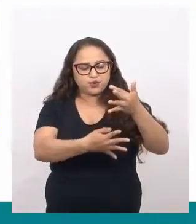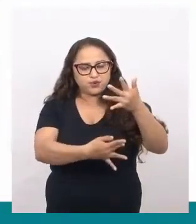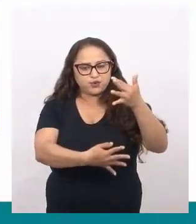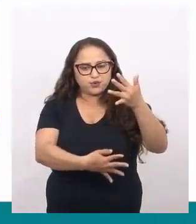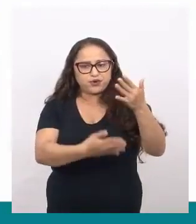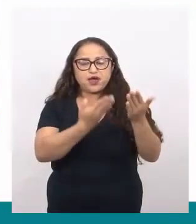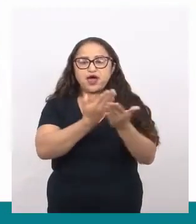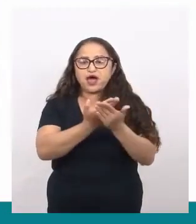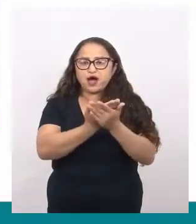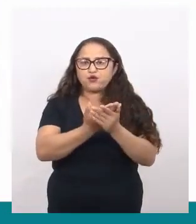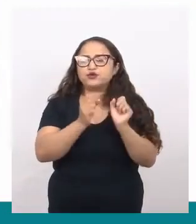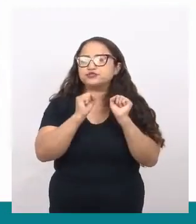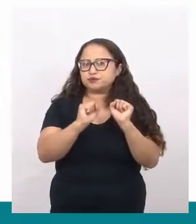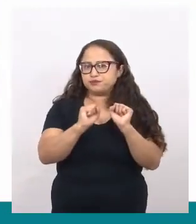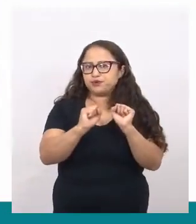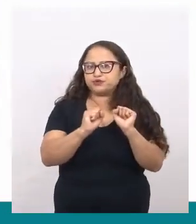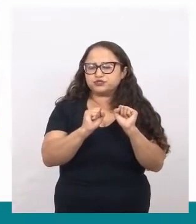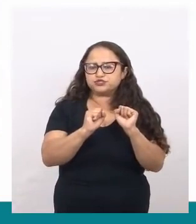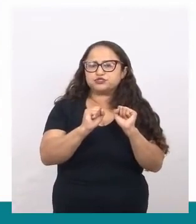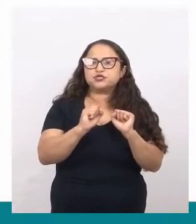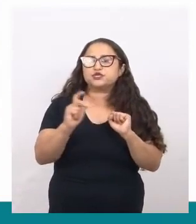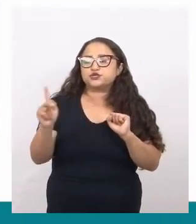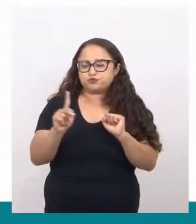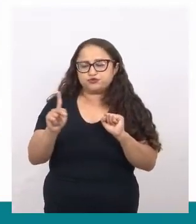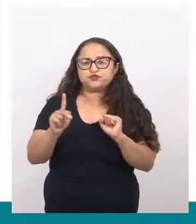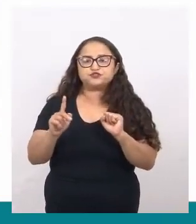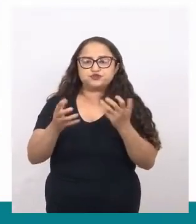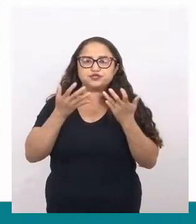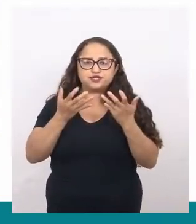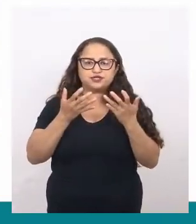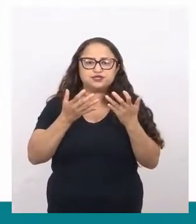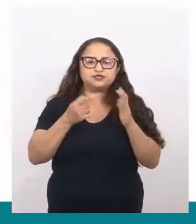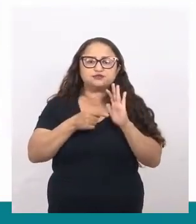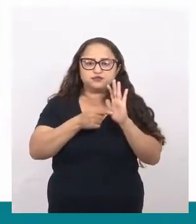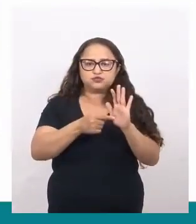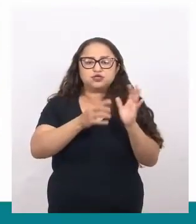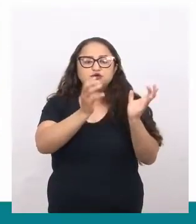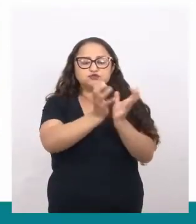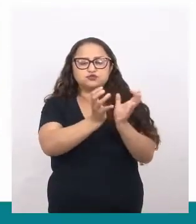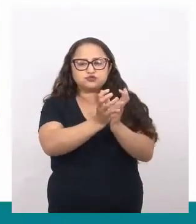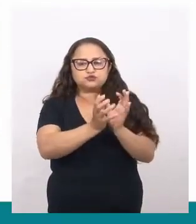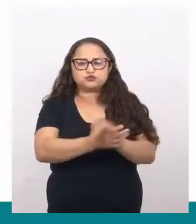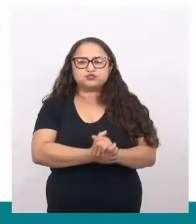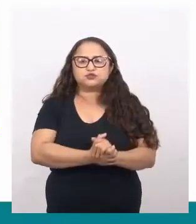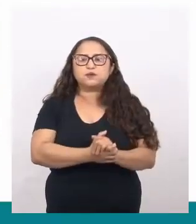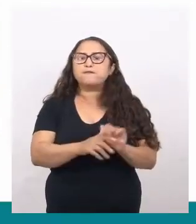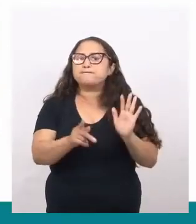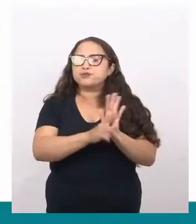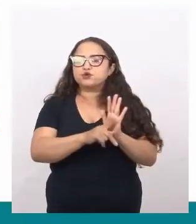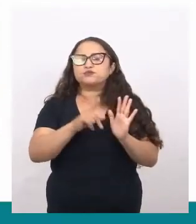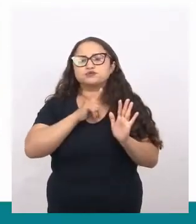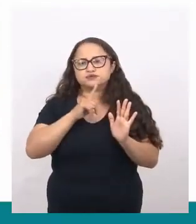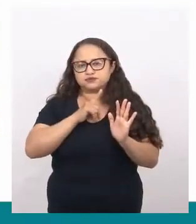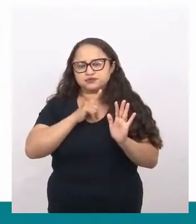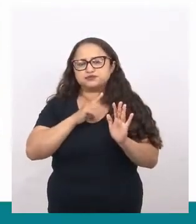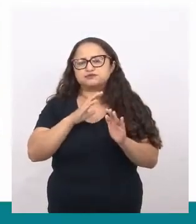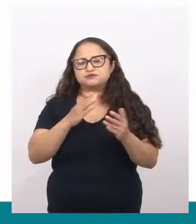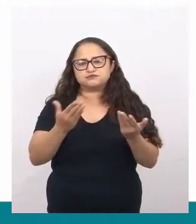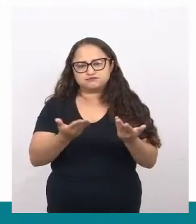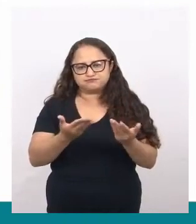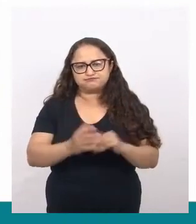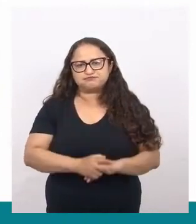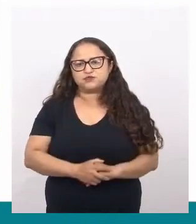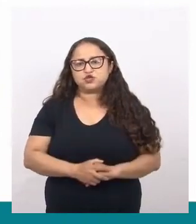aulas disponíveis para que ele possa manifestar interesse. Perdão, de turmas, tá? Turmas disponíveis para que ele possa manifestar interesse